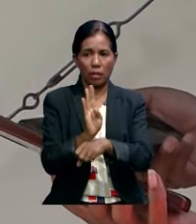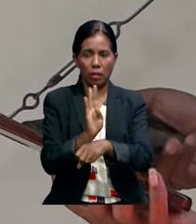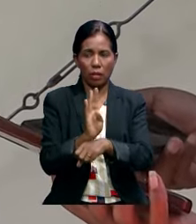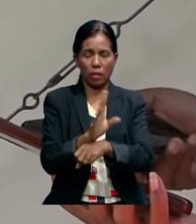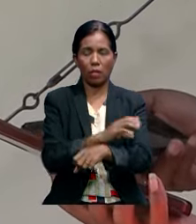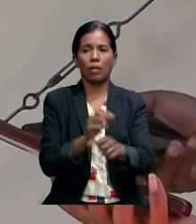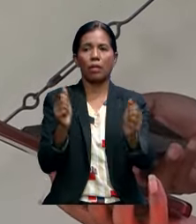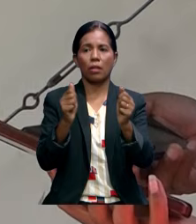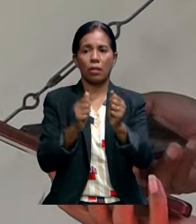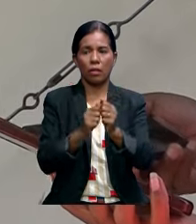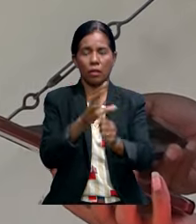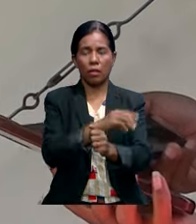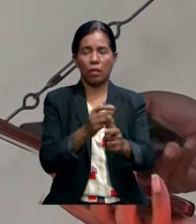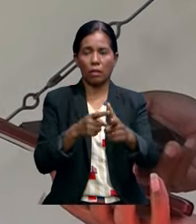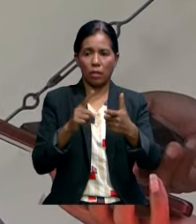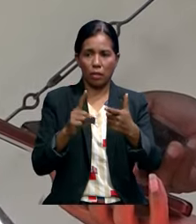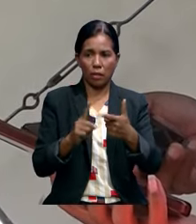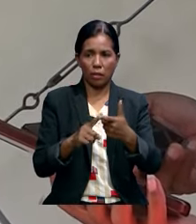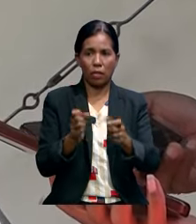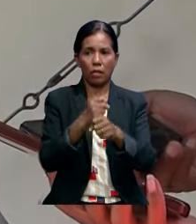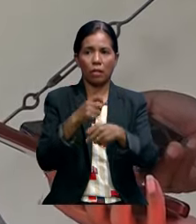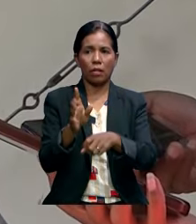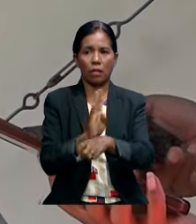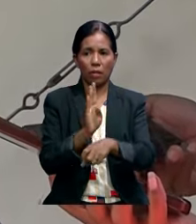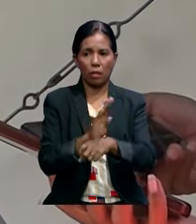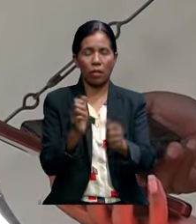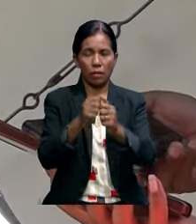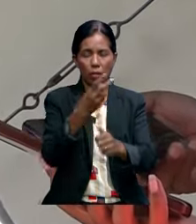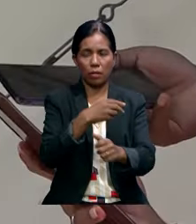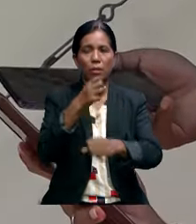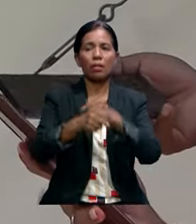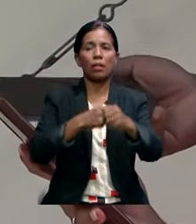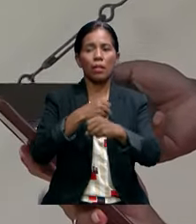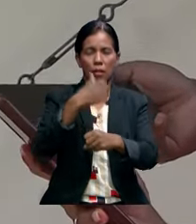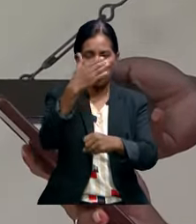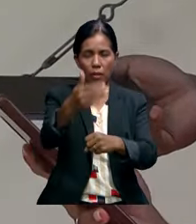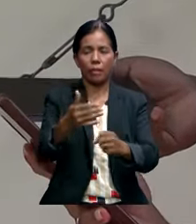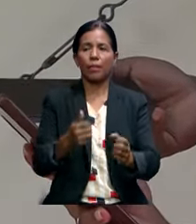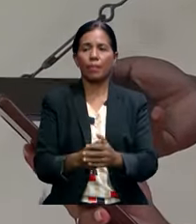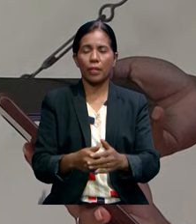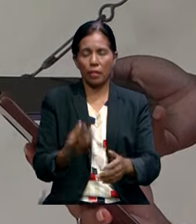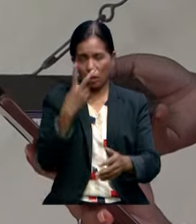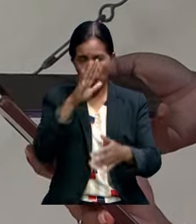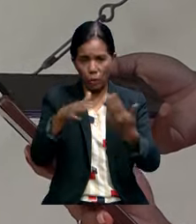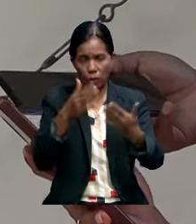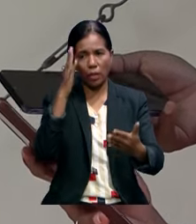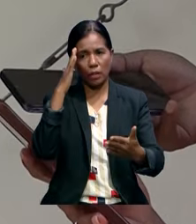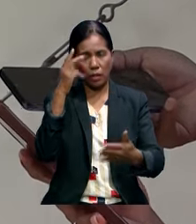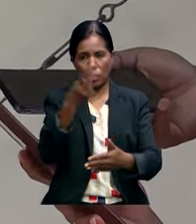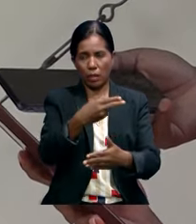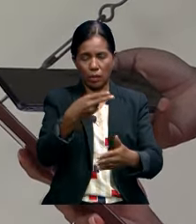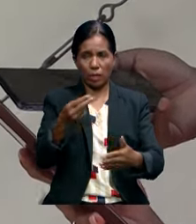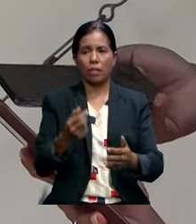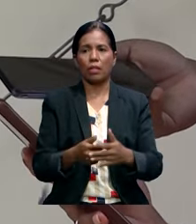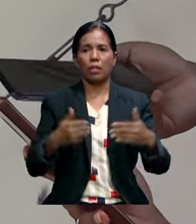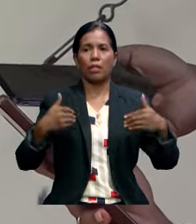negociação com fronteiras marítimas, negociação fronteiras marítimas com a Indonésia para ti não e com o governo, porque está tendo que a Indonésia e